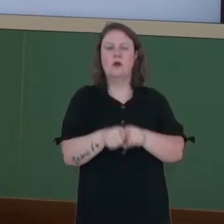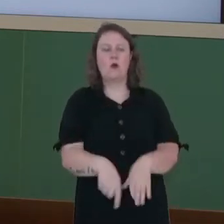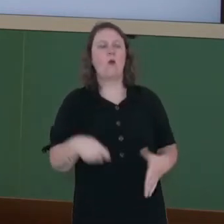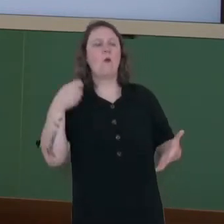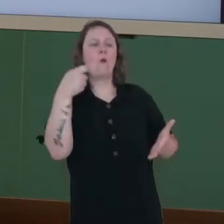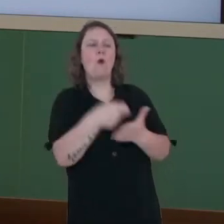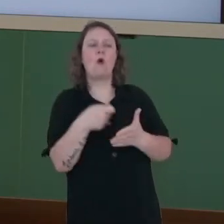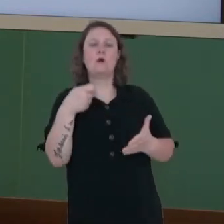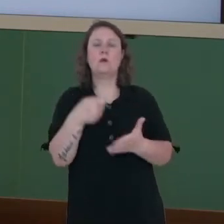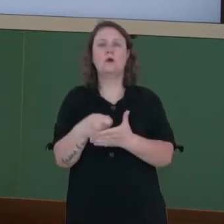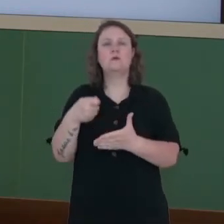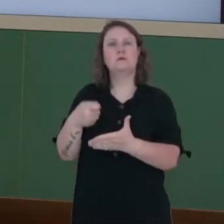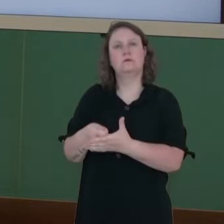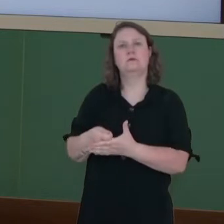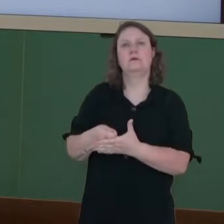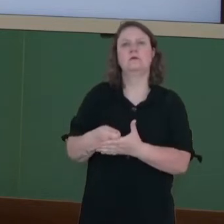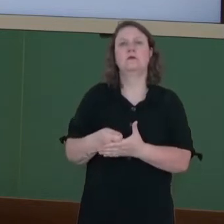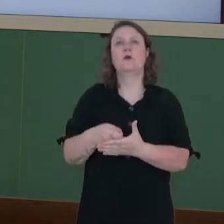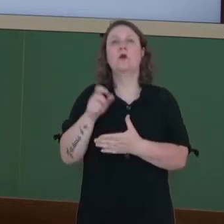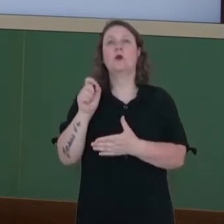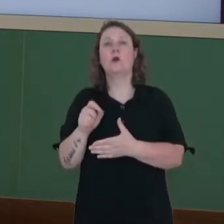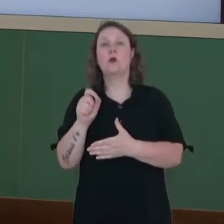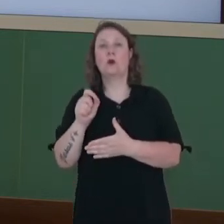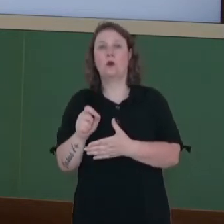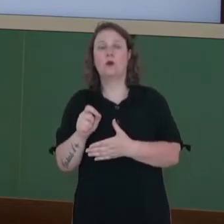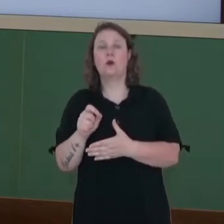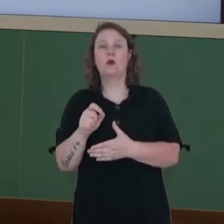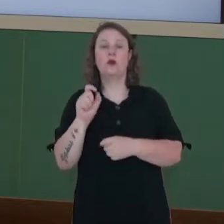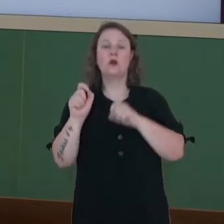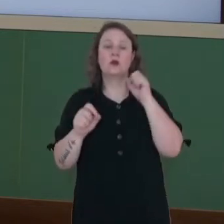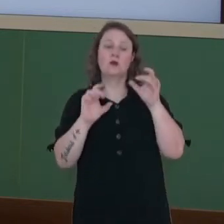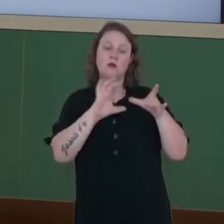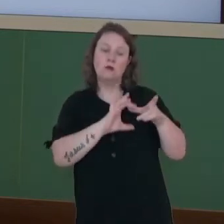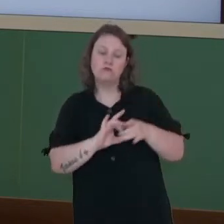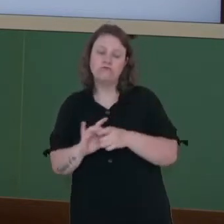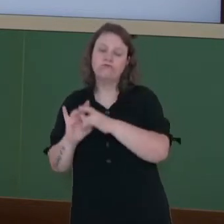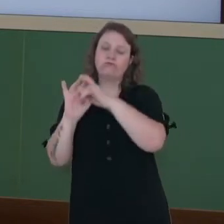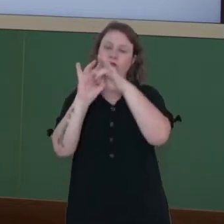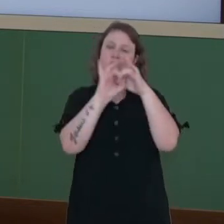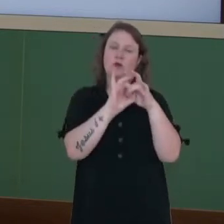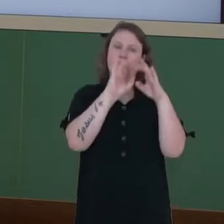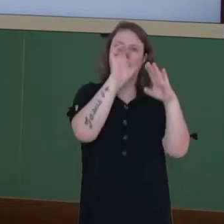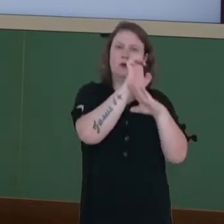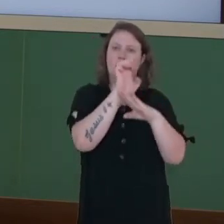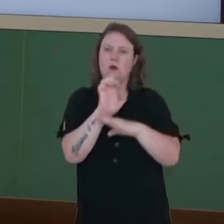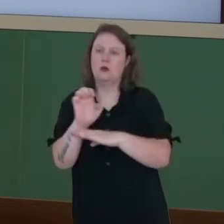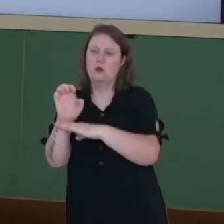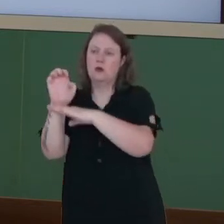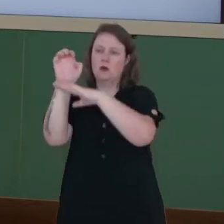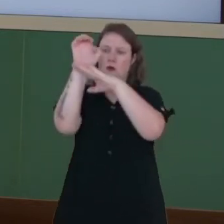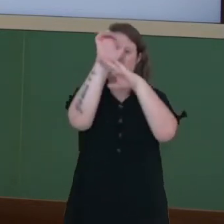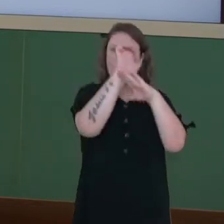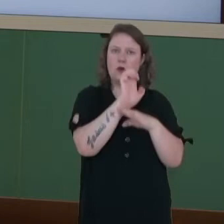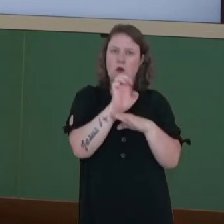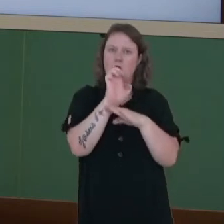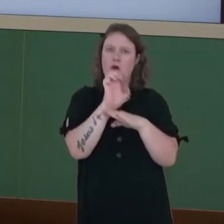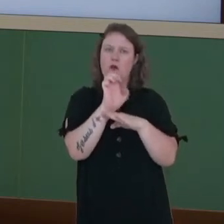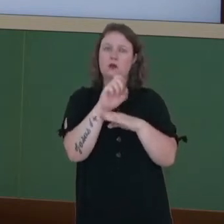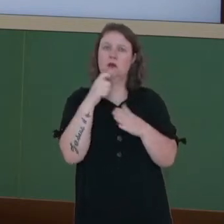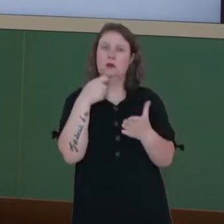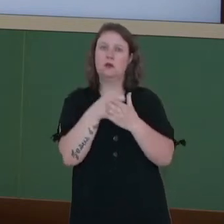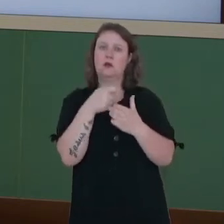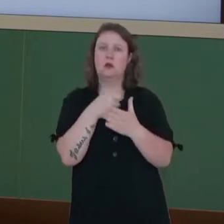defendem o federalismo, a união indissociável de Estados-membros e defende uma maior